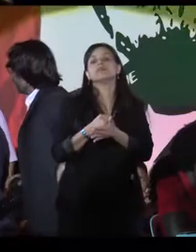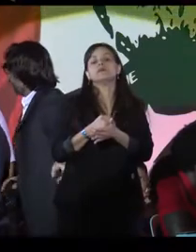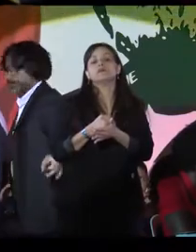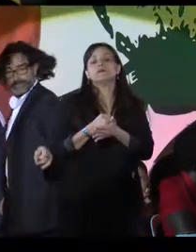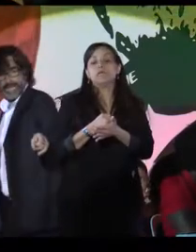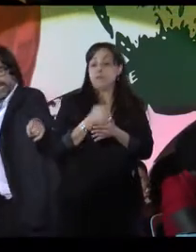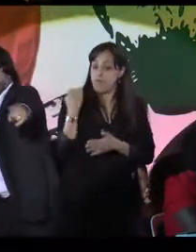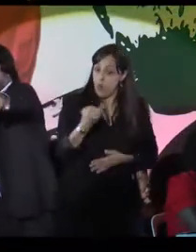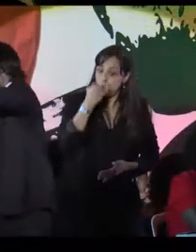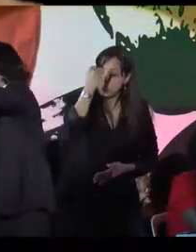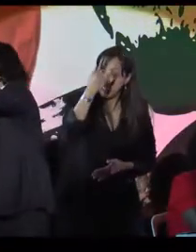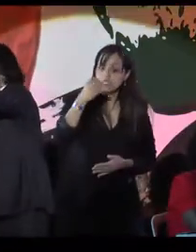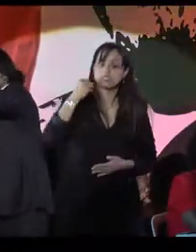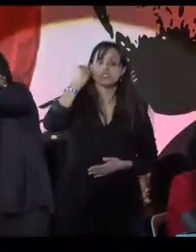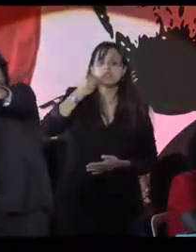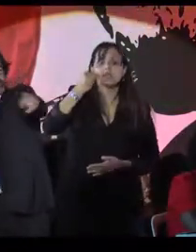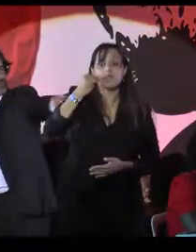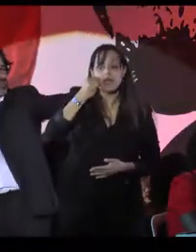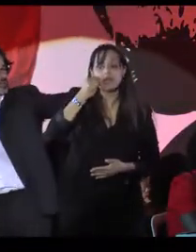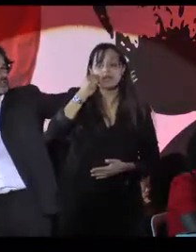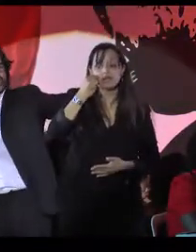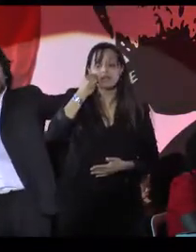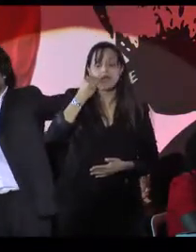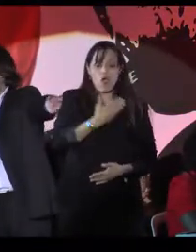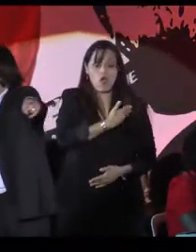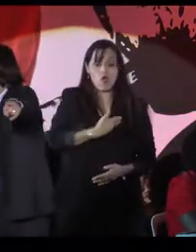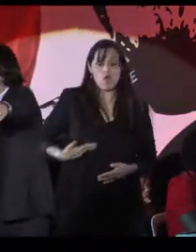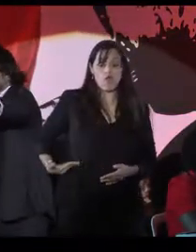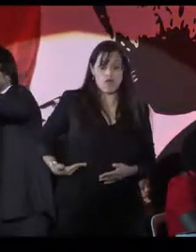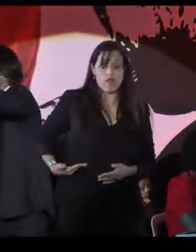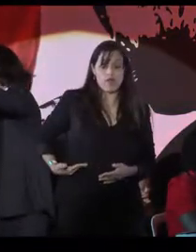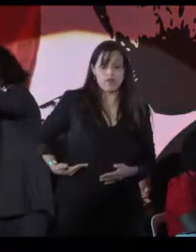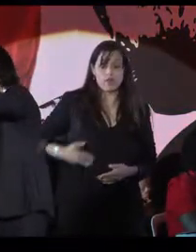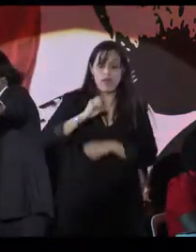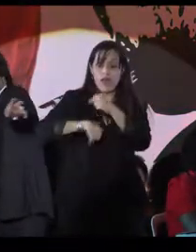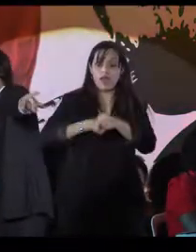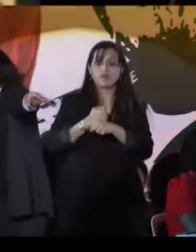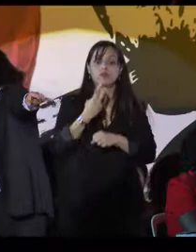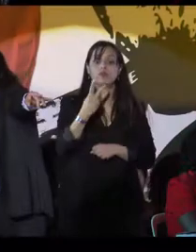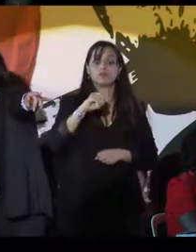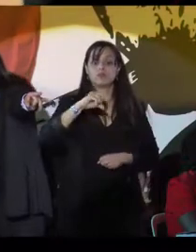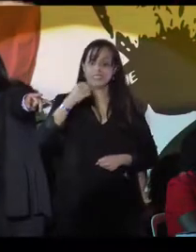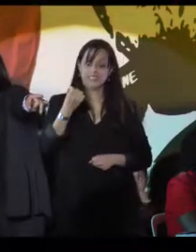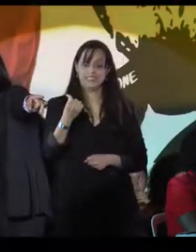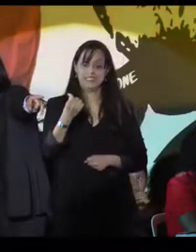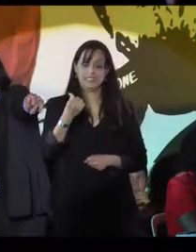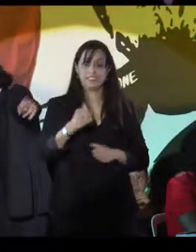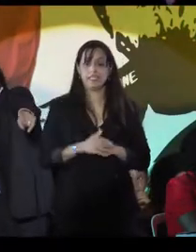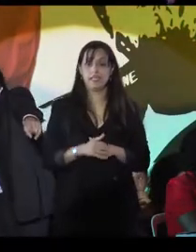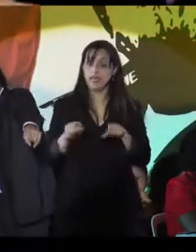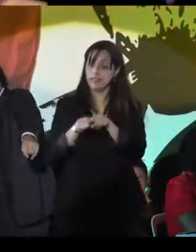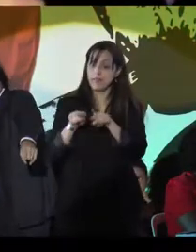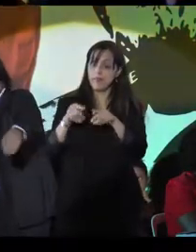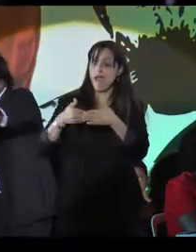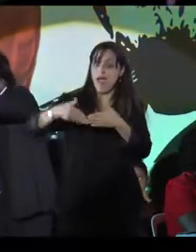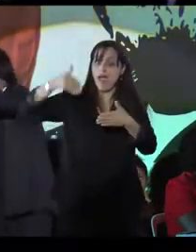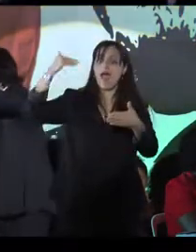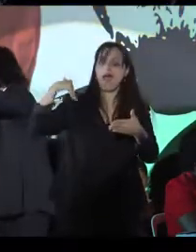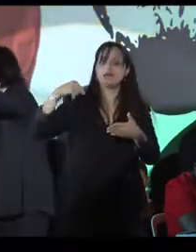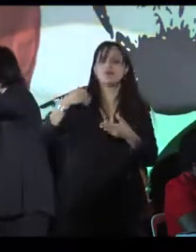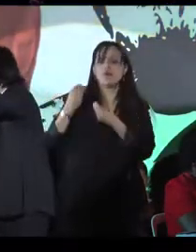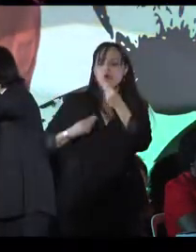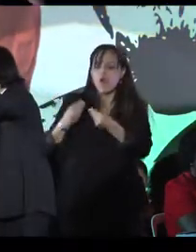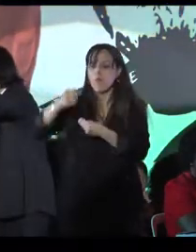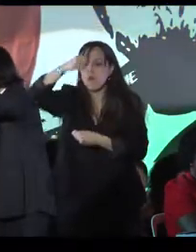experiência de governo que começamos em 2003 no Plano Federal, mas muito antes disso nas administrações